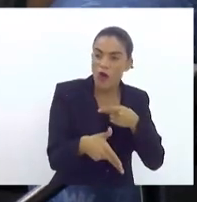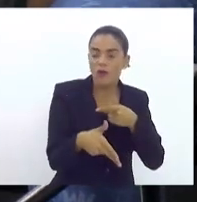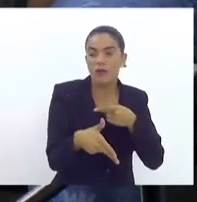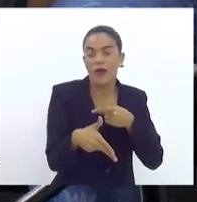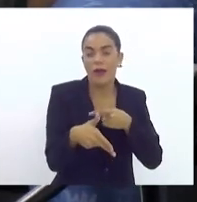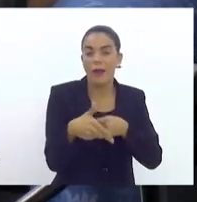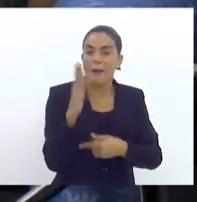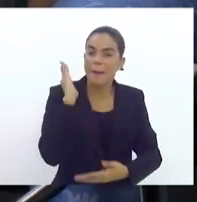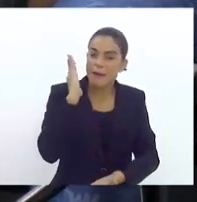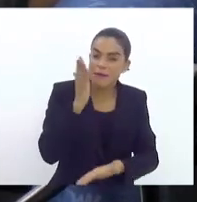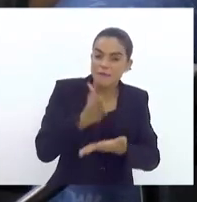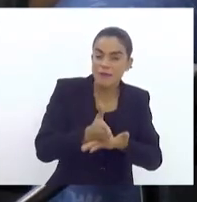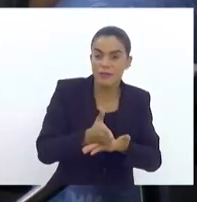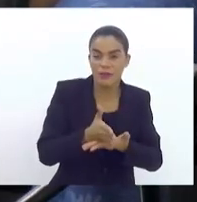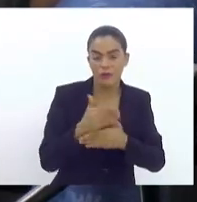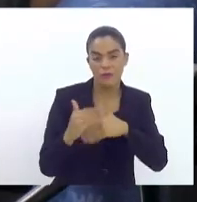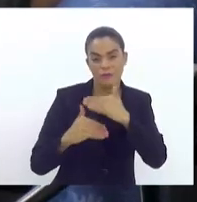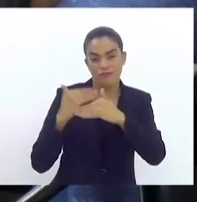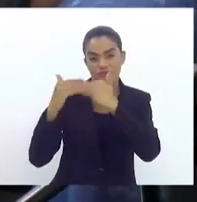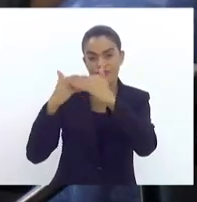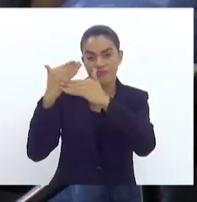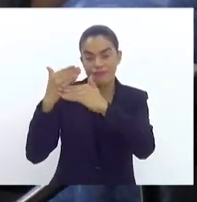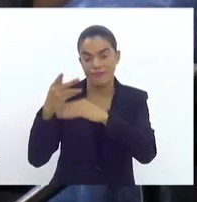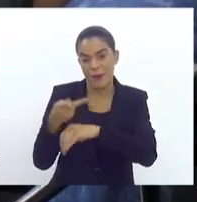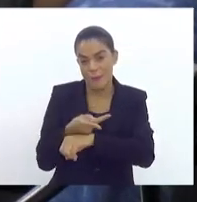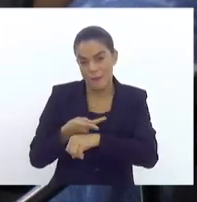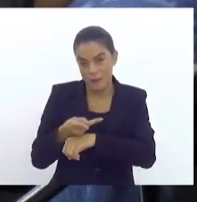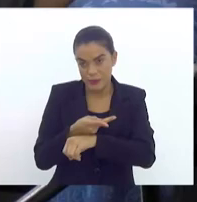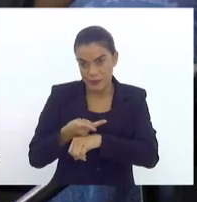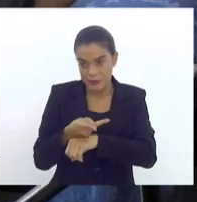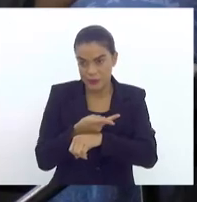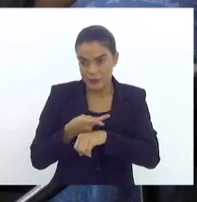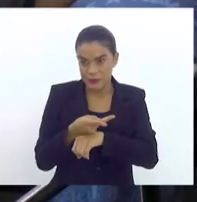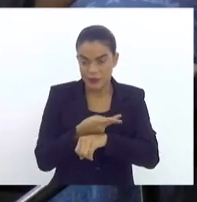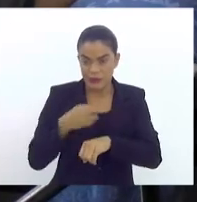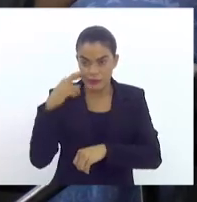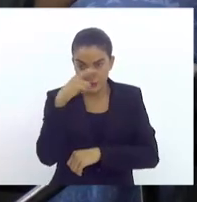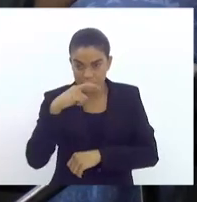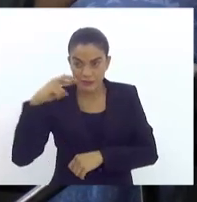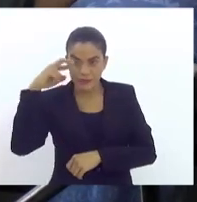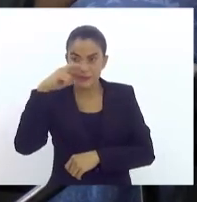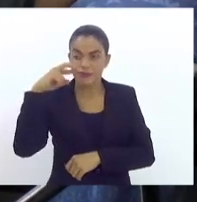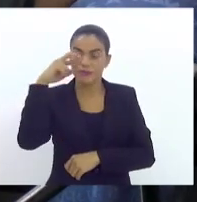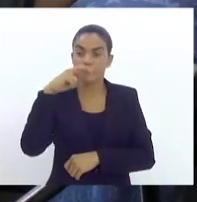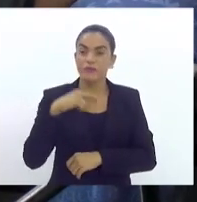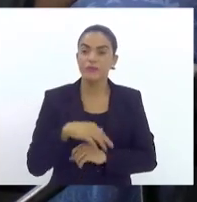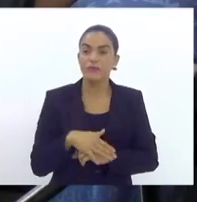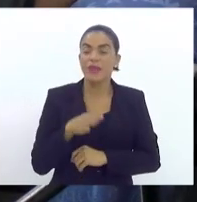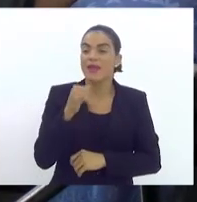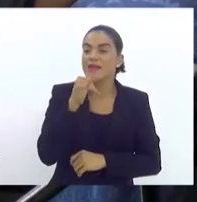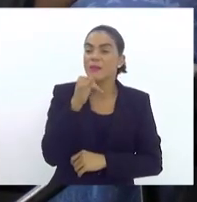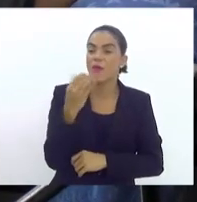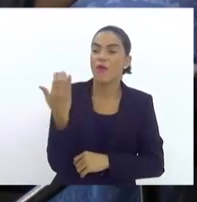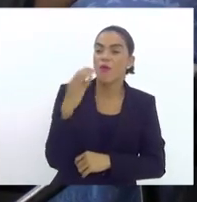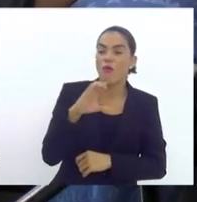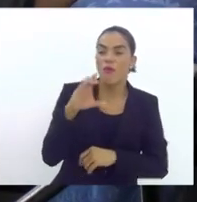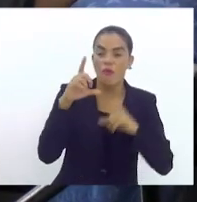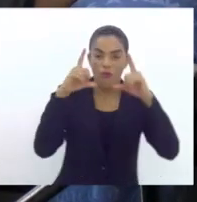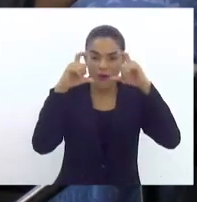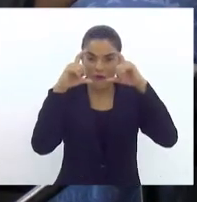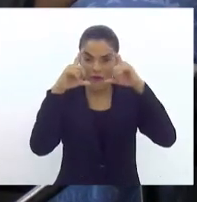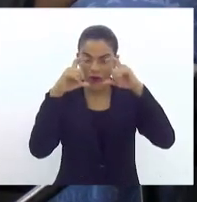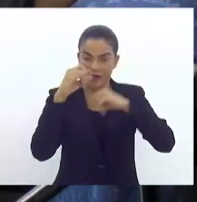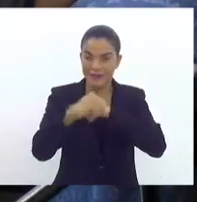impedir o avanço das buscas uma vez que citar uma foto publicada na internet